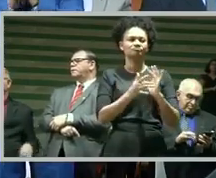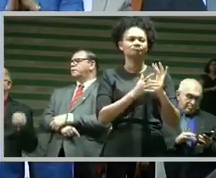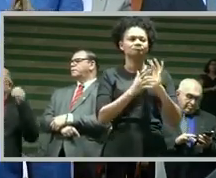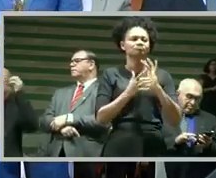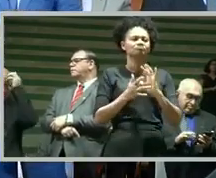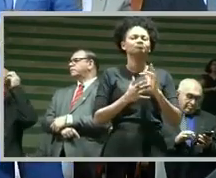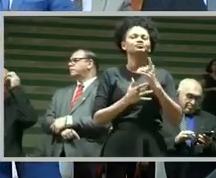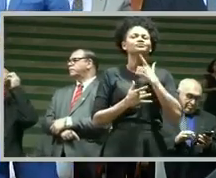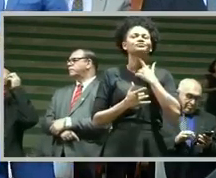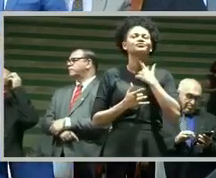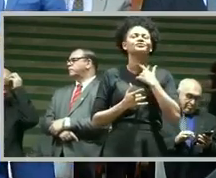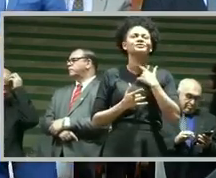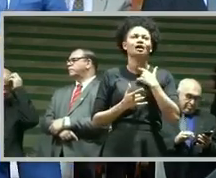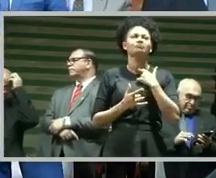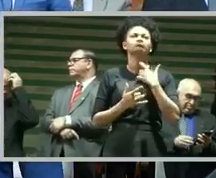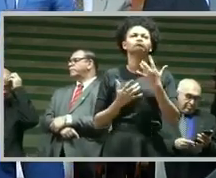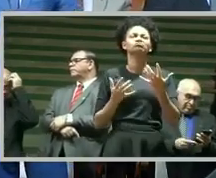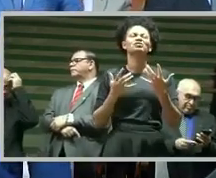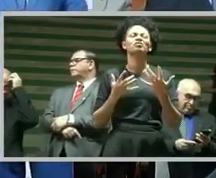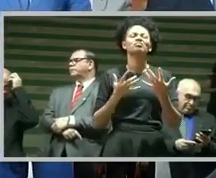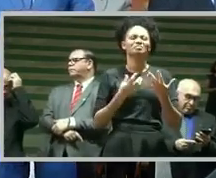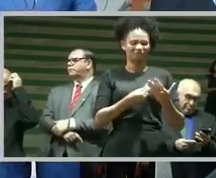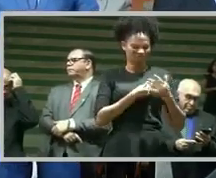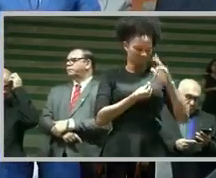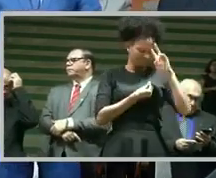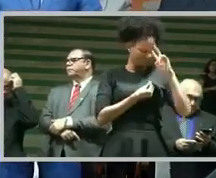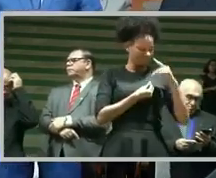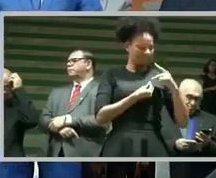que deseja entregar a sua vida ao Senhor agora,